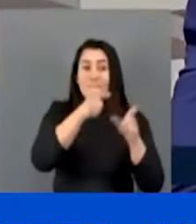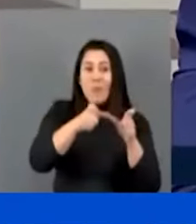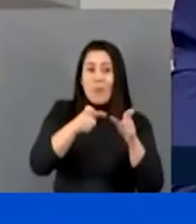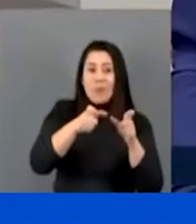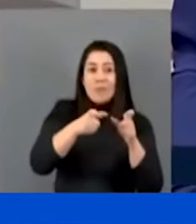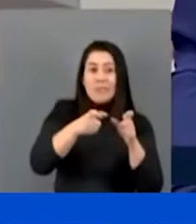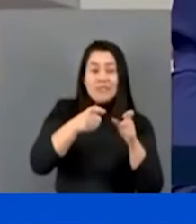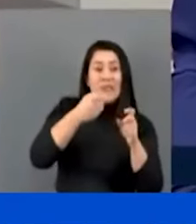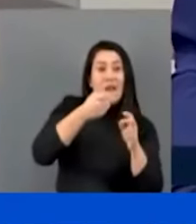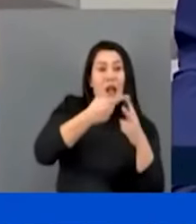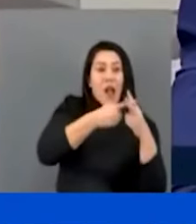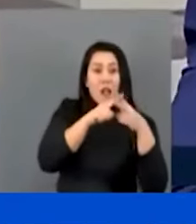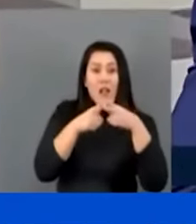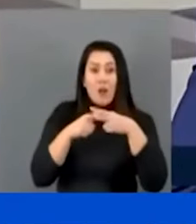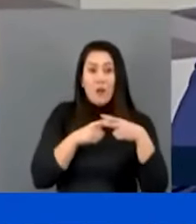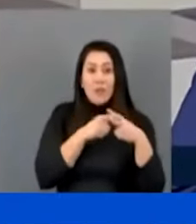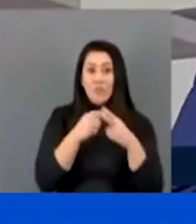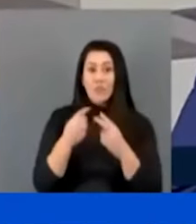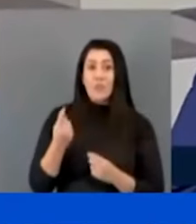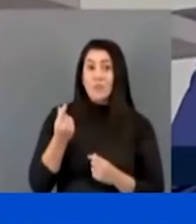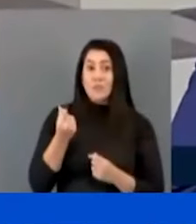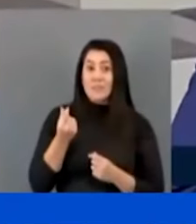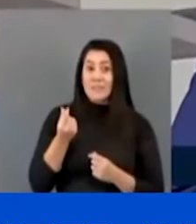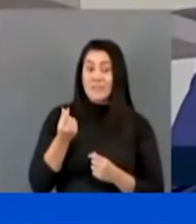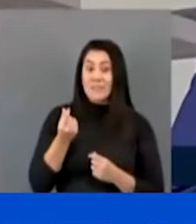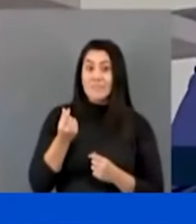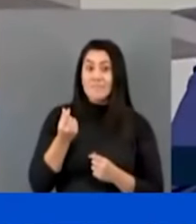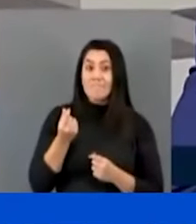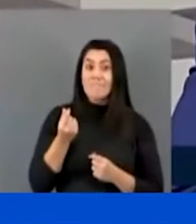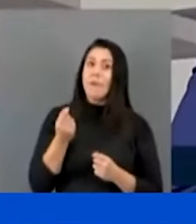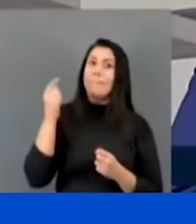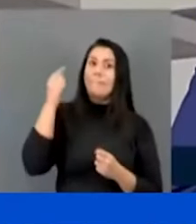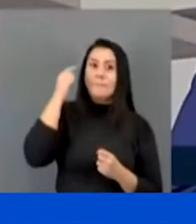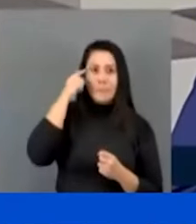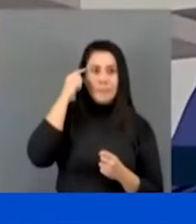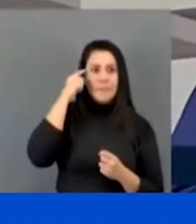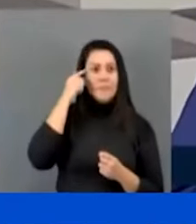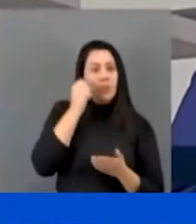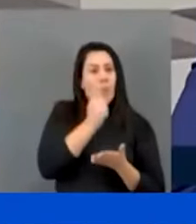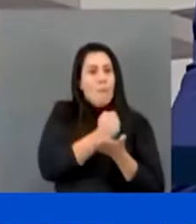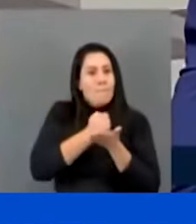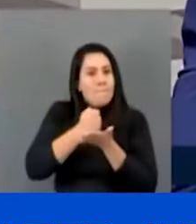Central e a Fazenda, me parece que o resultado foi aquele almejado por ambos.